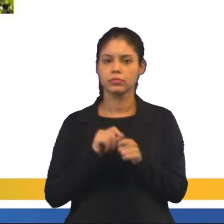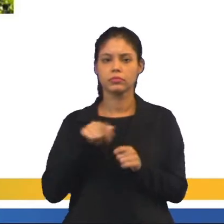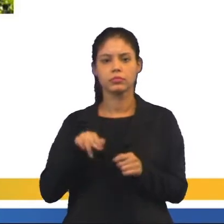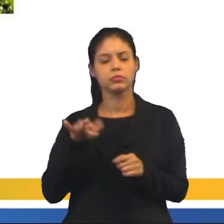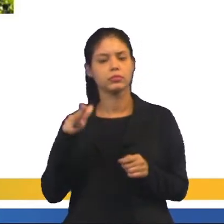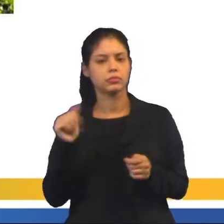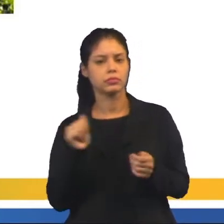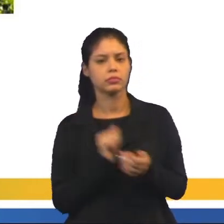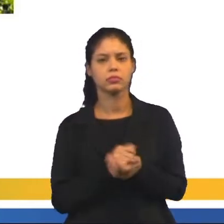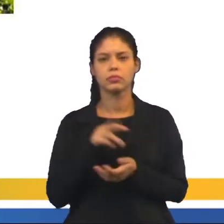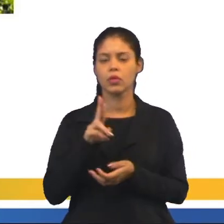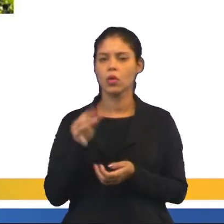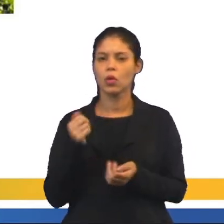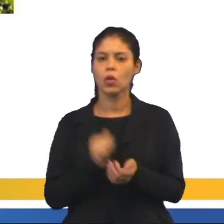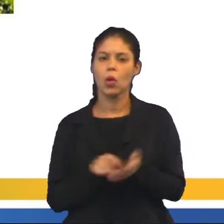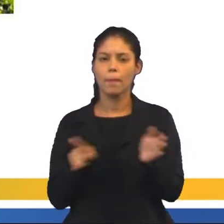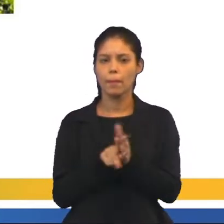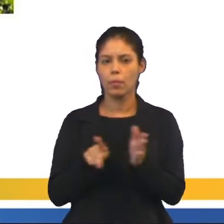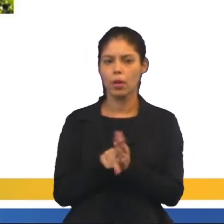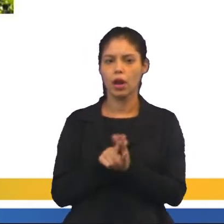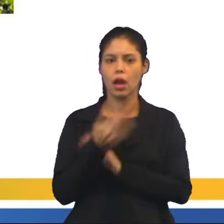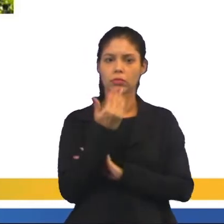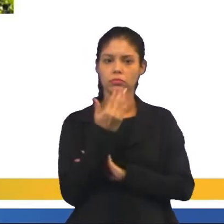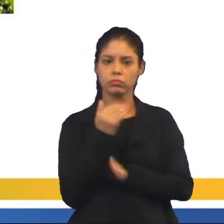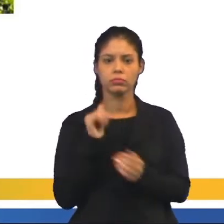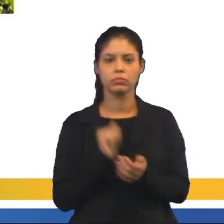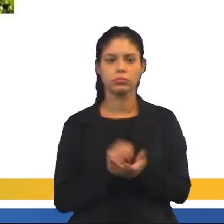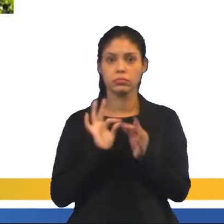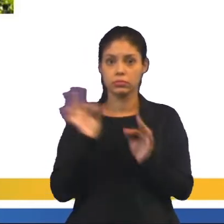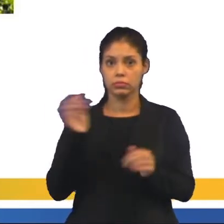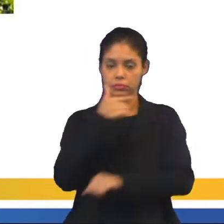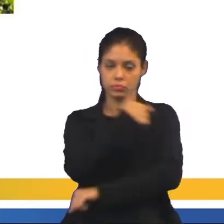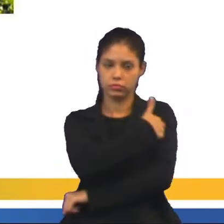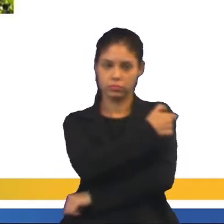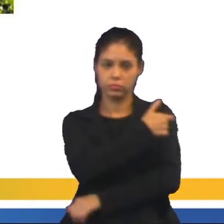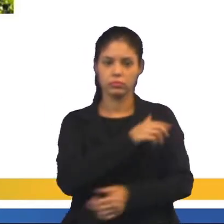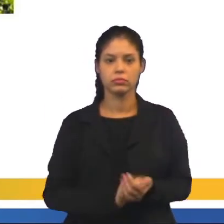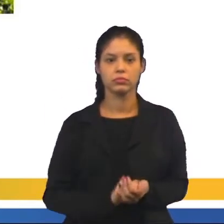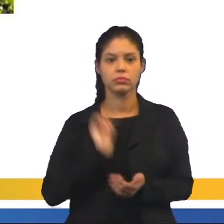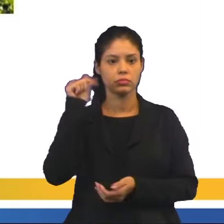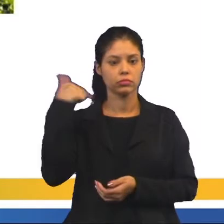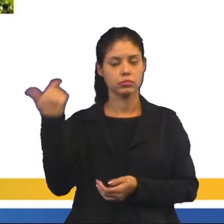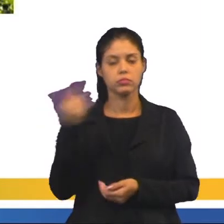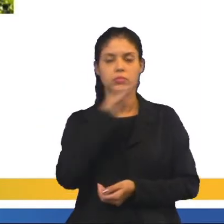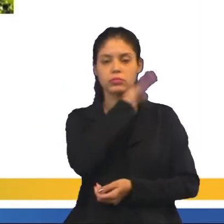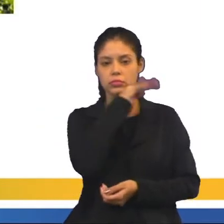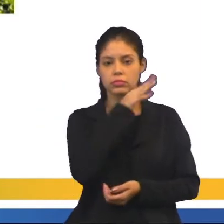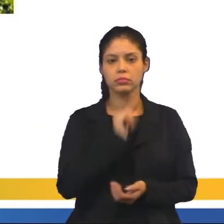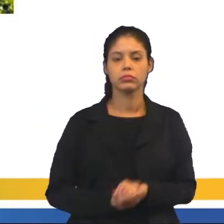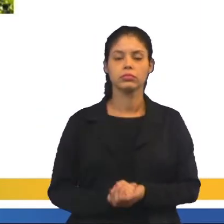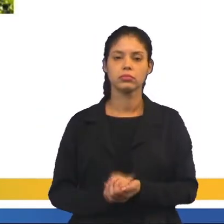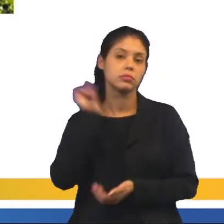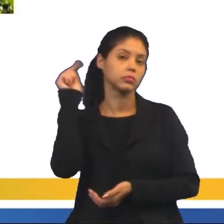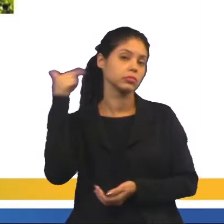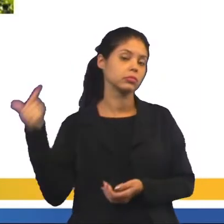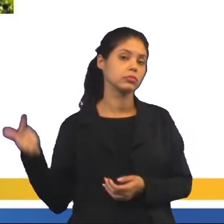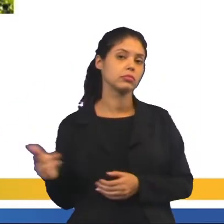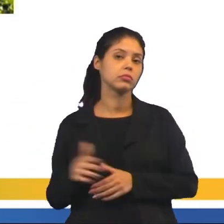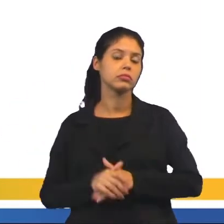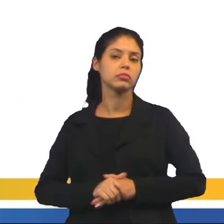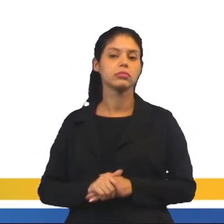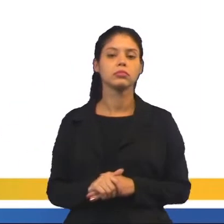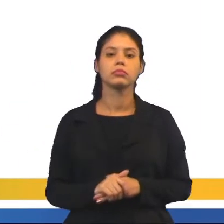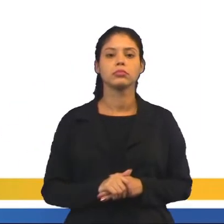fertilizantes químicos, agrotóxicos, rações, medicamentos e vacinas para os animais,